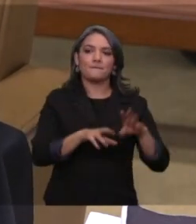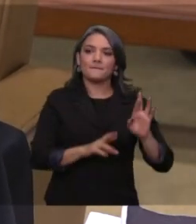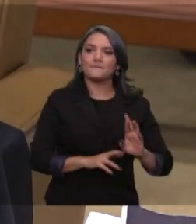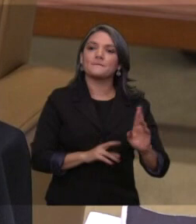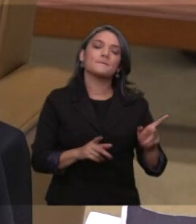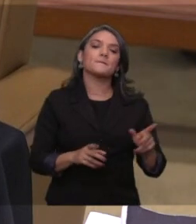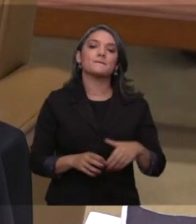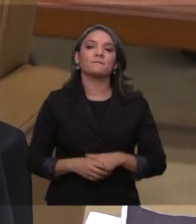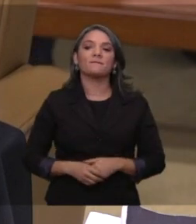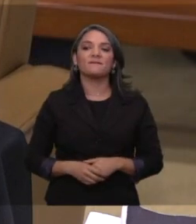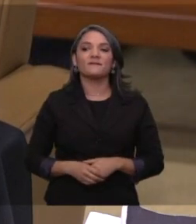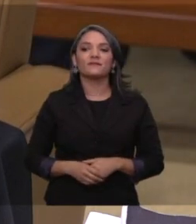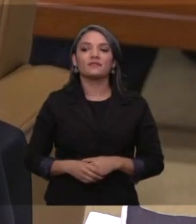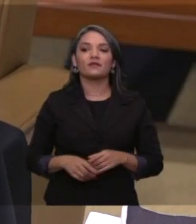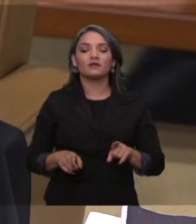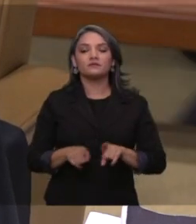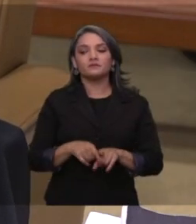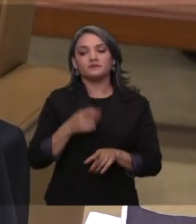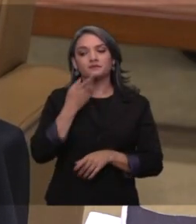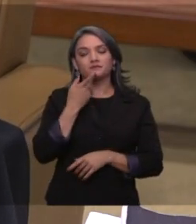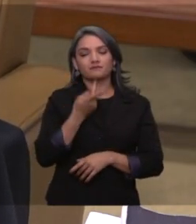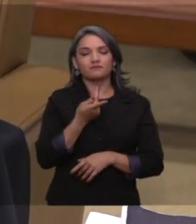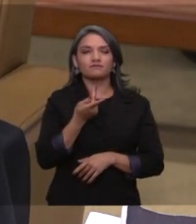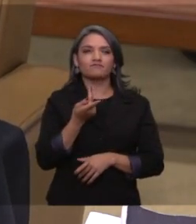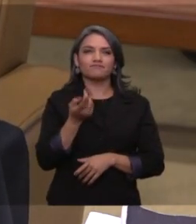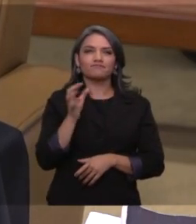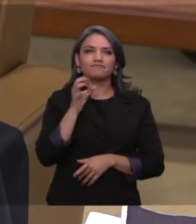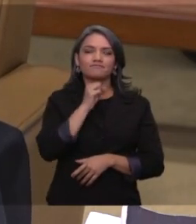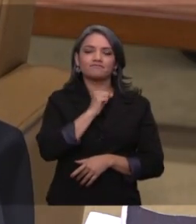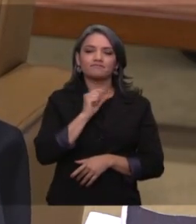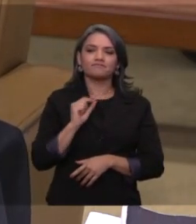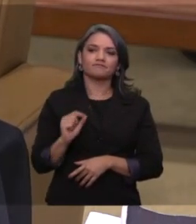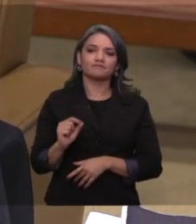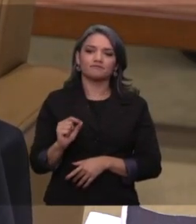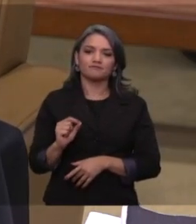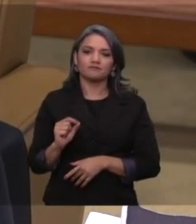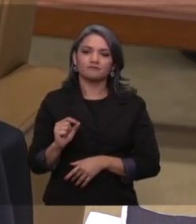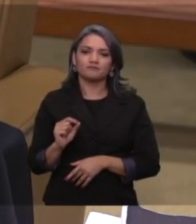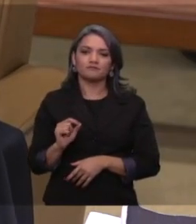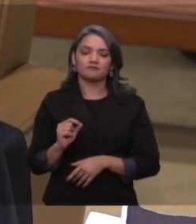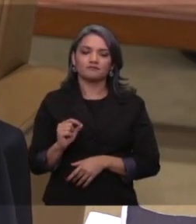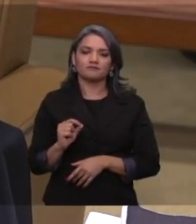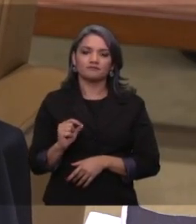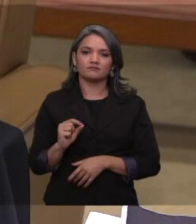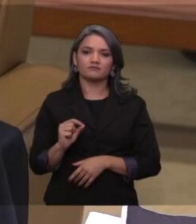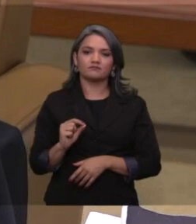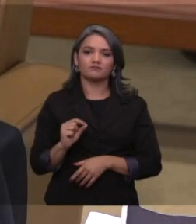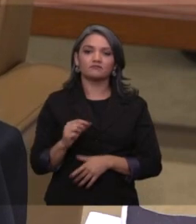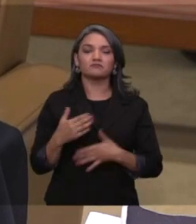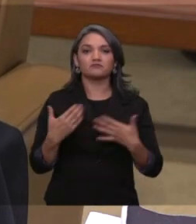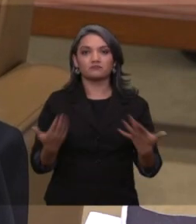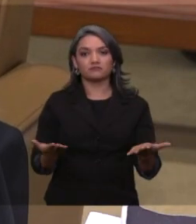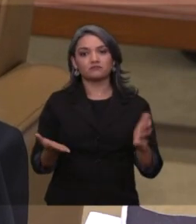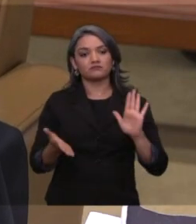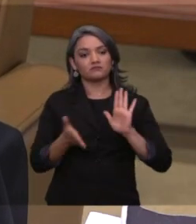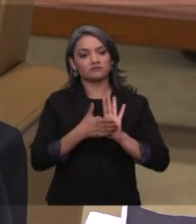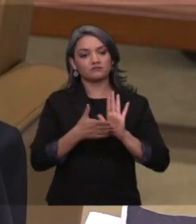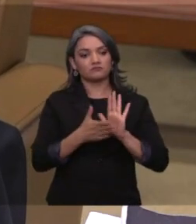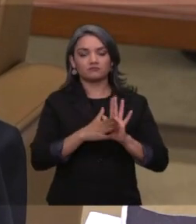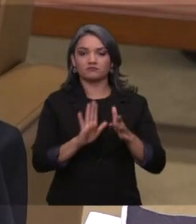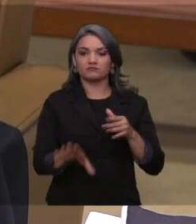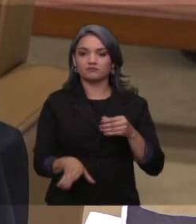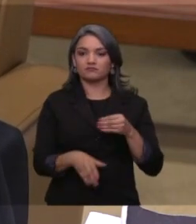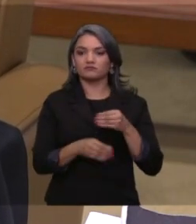Dizer em rápidas palavras, presidente, que já a proposta de emenda tinha